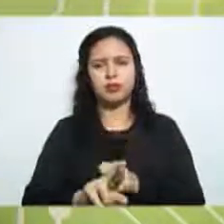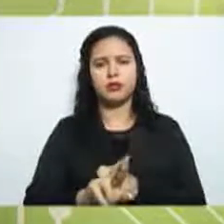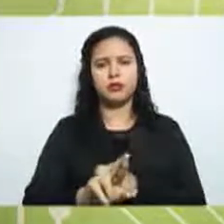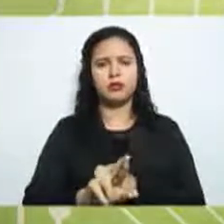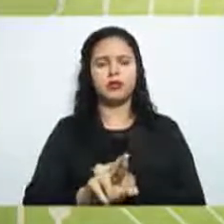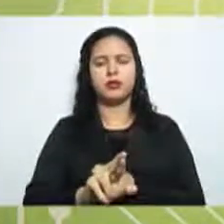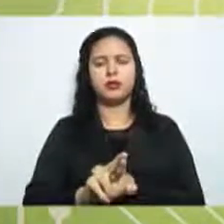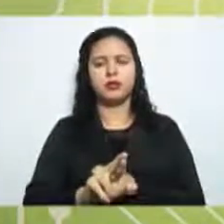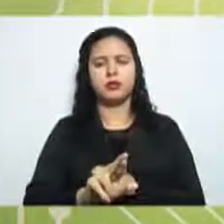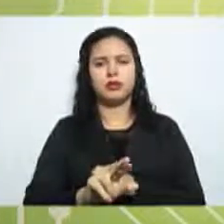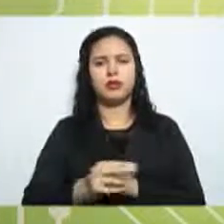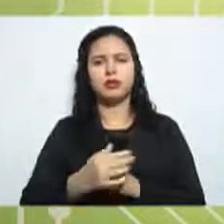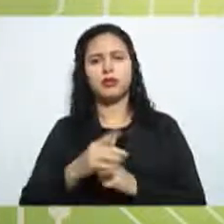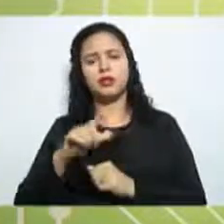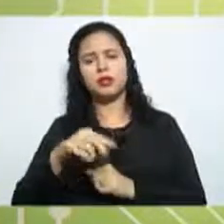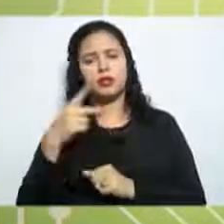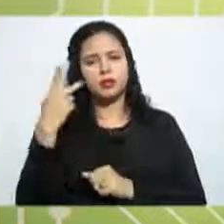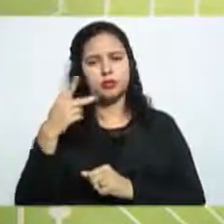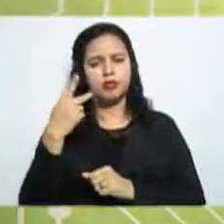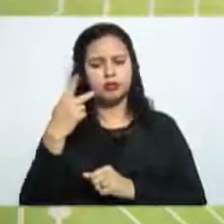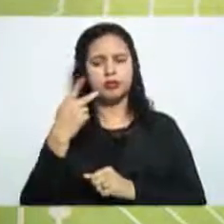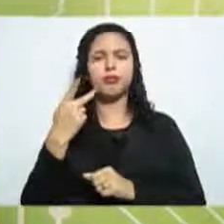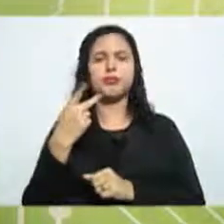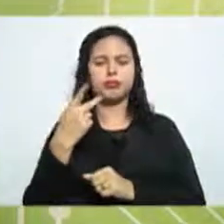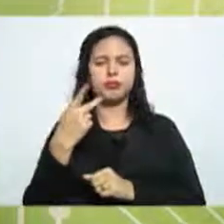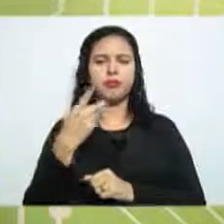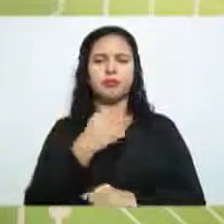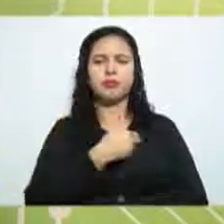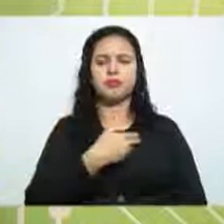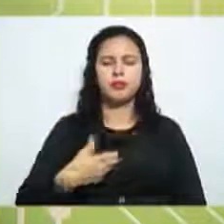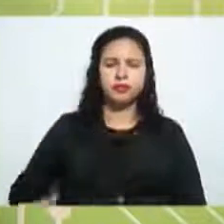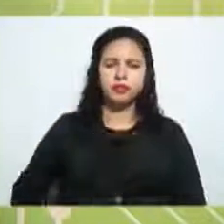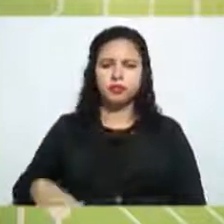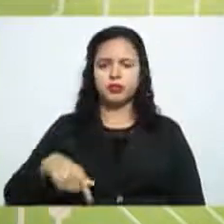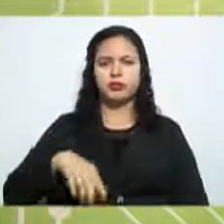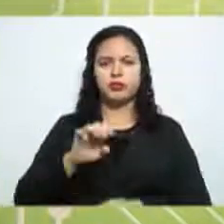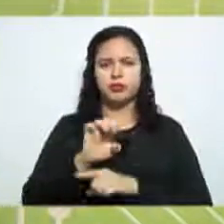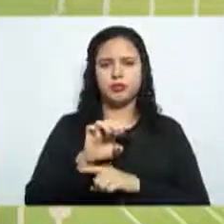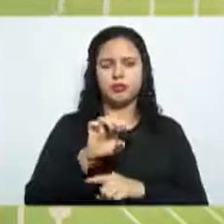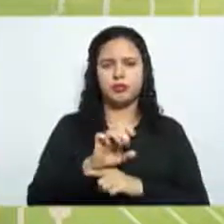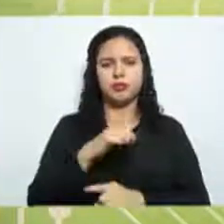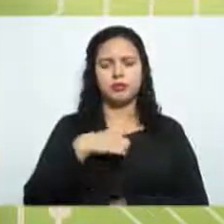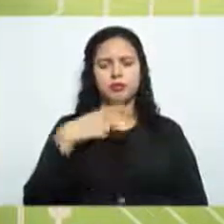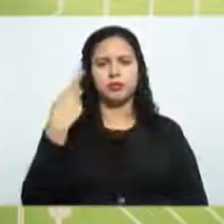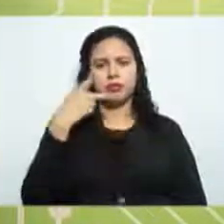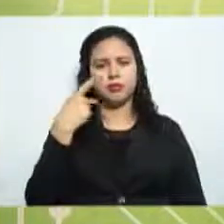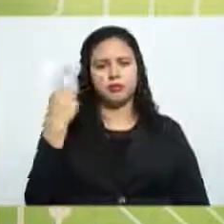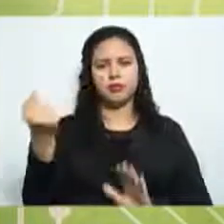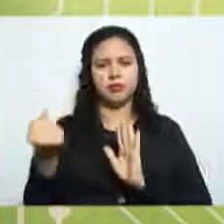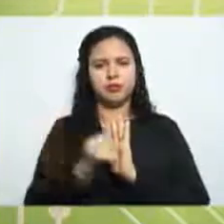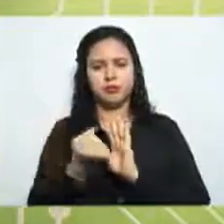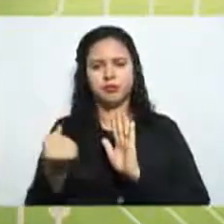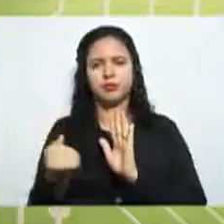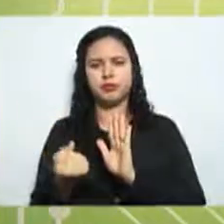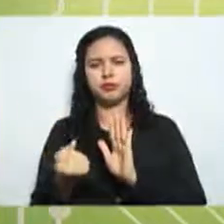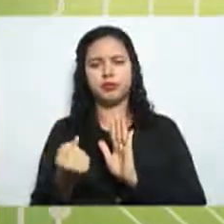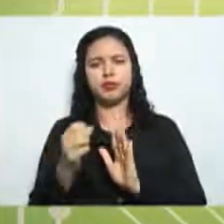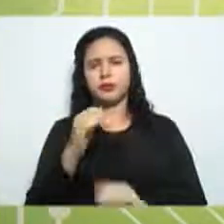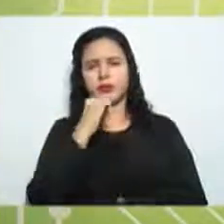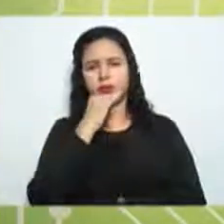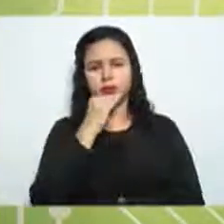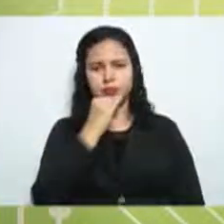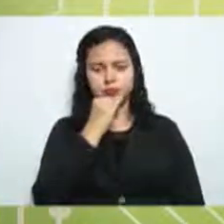E tudo isso é uma política pública. No nosso estado, a gente tem algumas políticas públicas que marcaram a gente. Né? Quando a gente vê